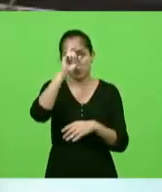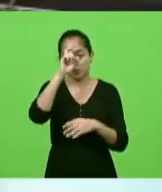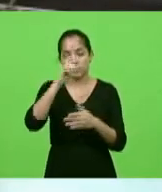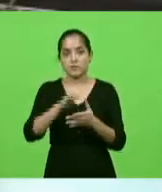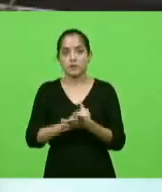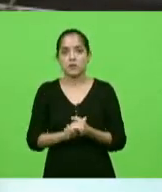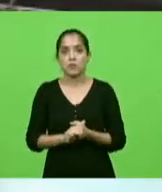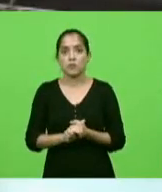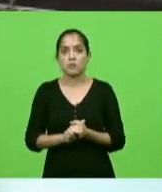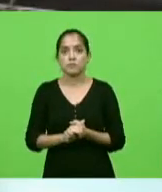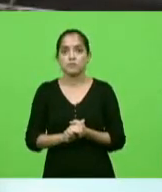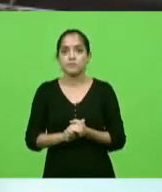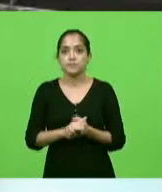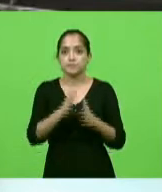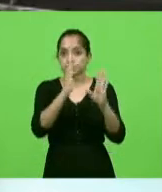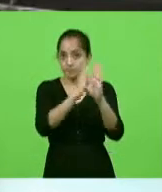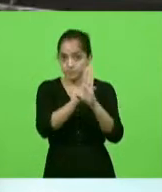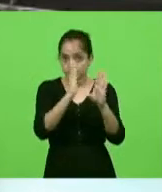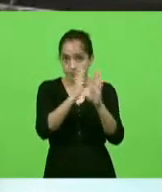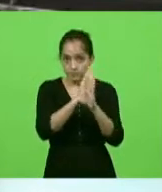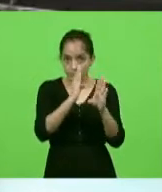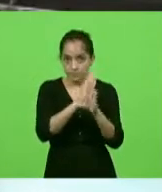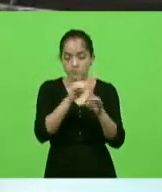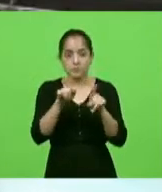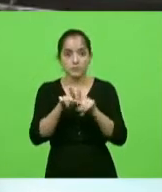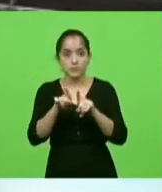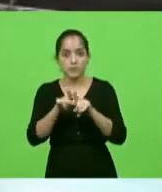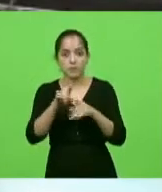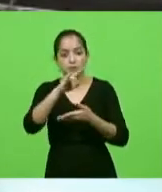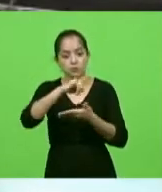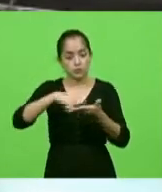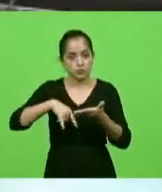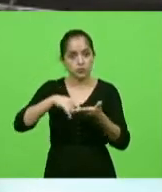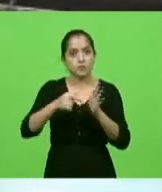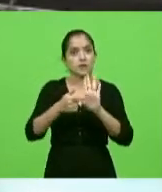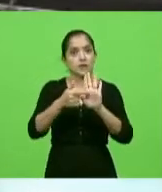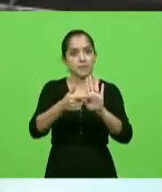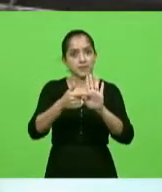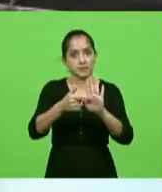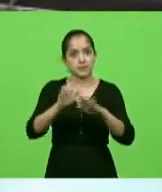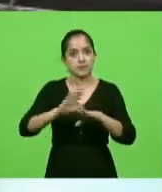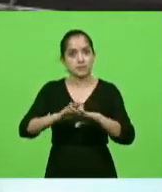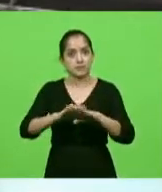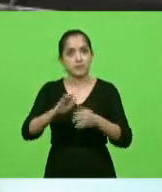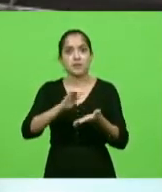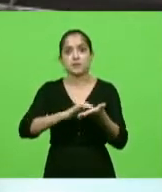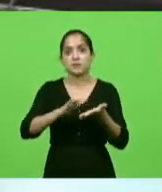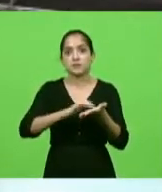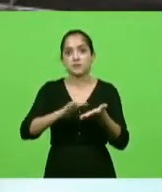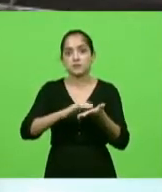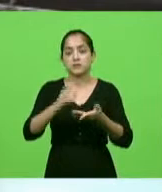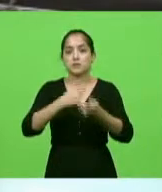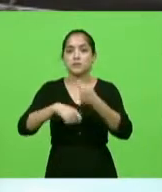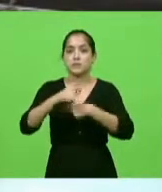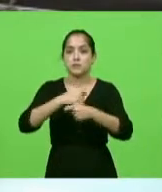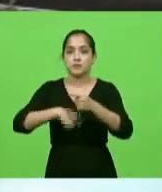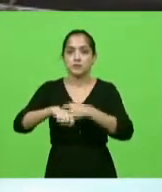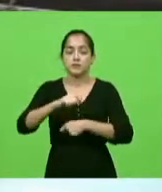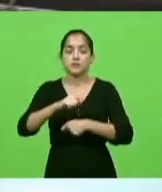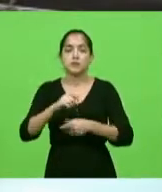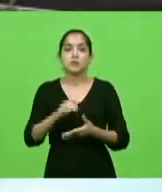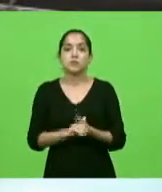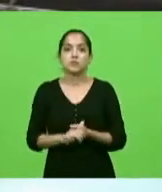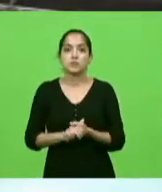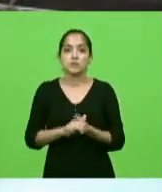Gandhi, porquanto as investigações, bem como os documentos apresentados pela Secretaria de Estado da Administração,